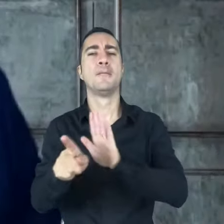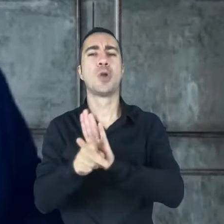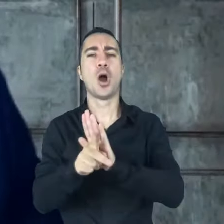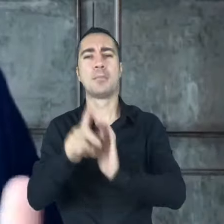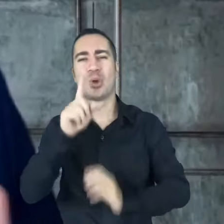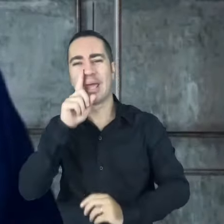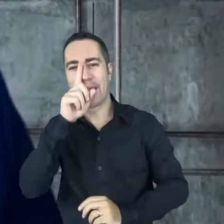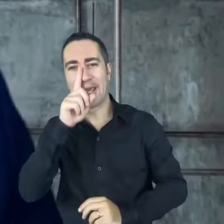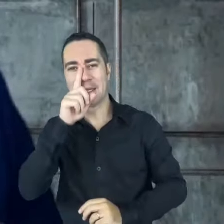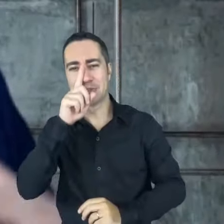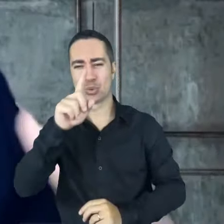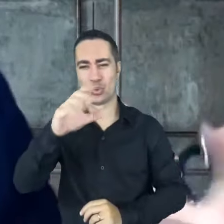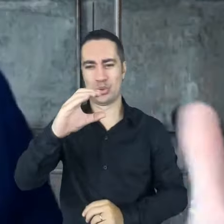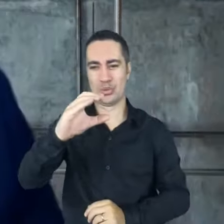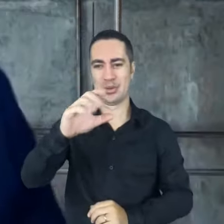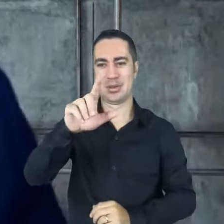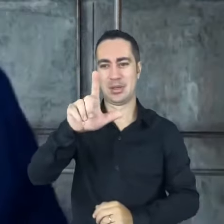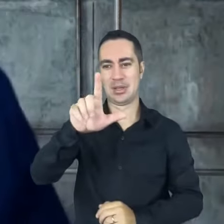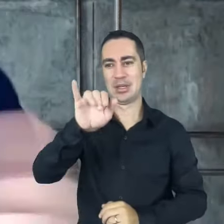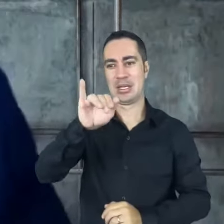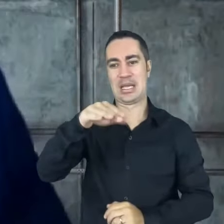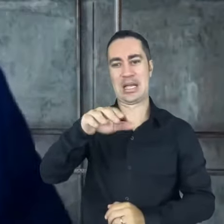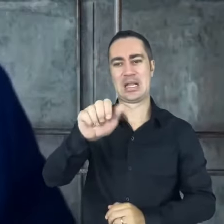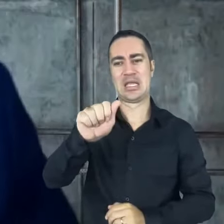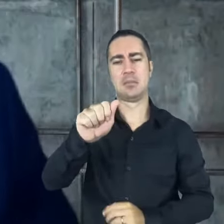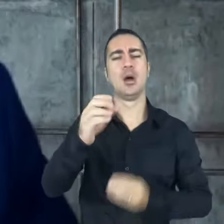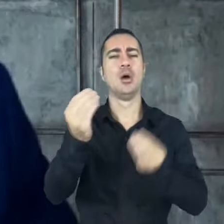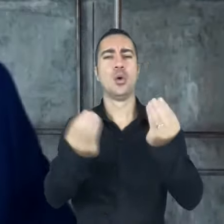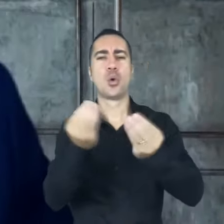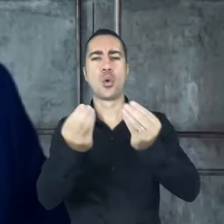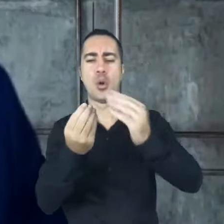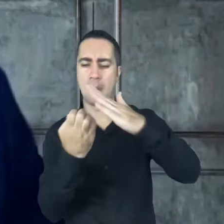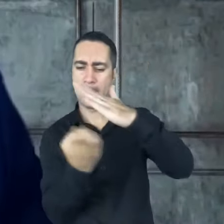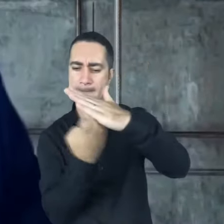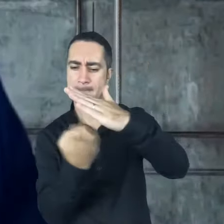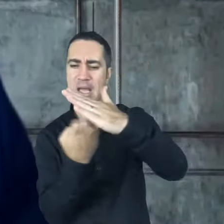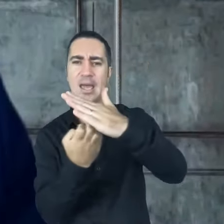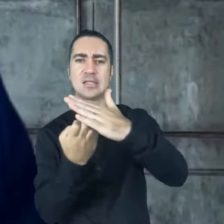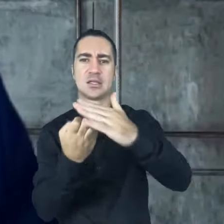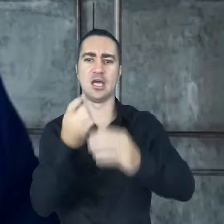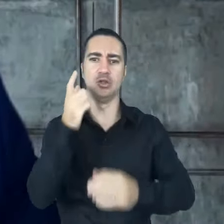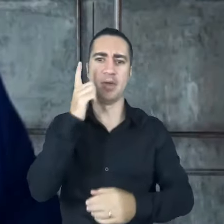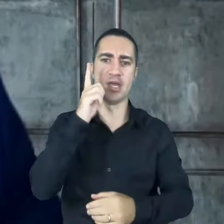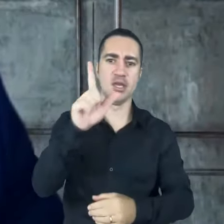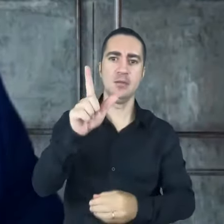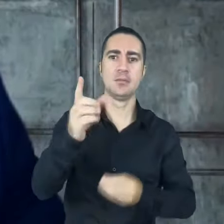ou seja, como as empresas estão tratando a questão do risco hídrico,